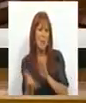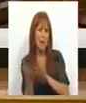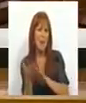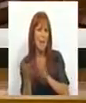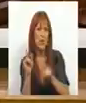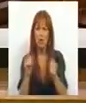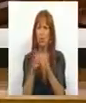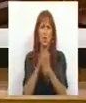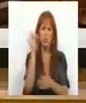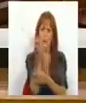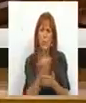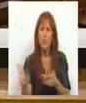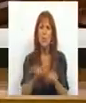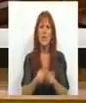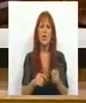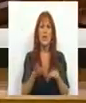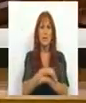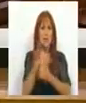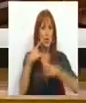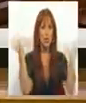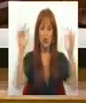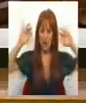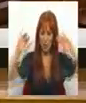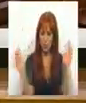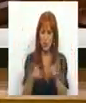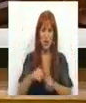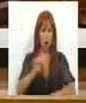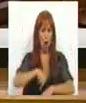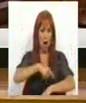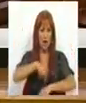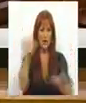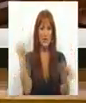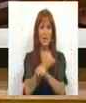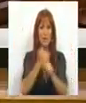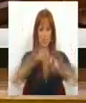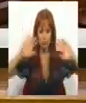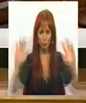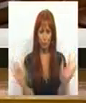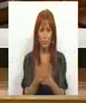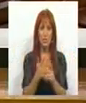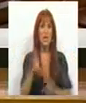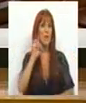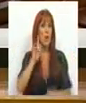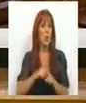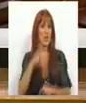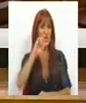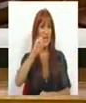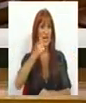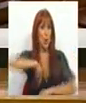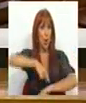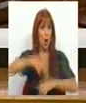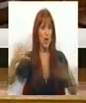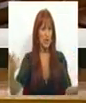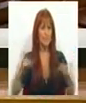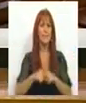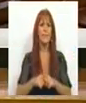rapidamente, todos de uma só vez nas administrações públicas, reduzir as horas de trabalho em valor de 35